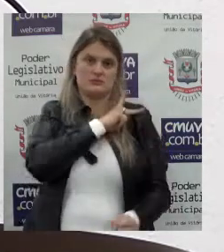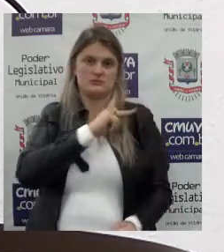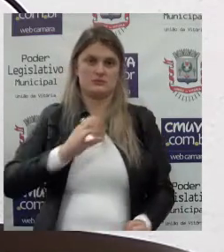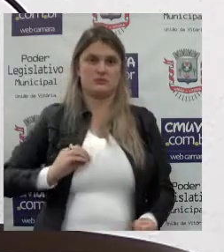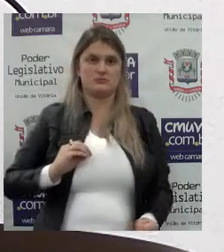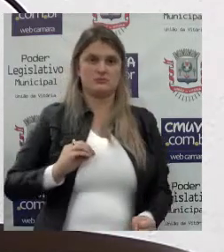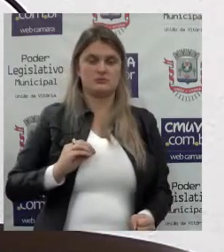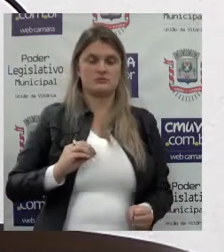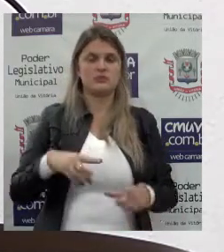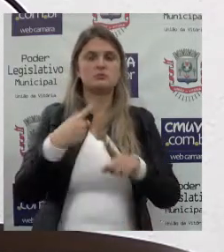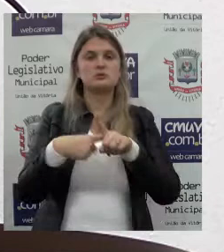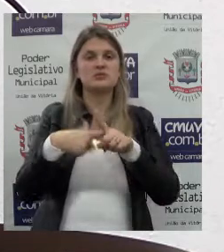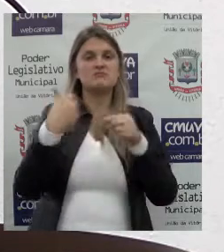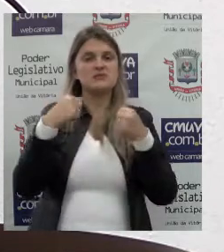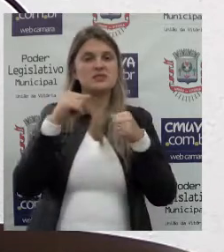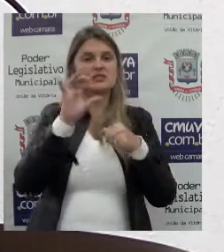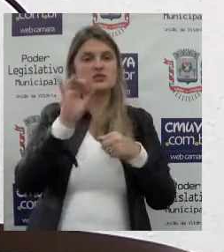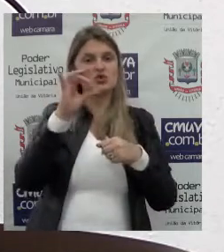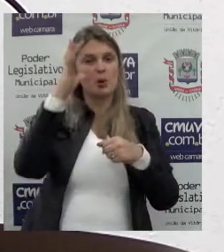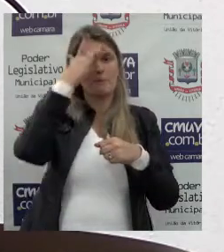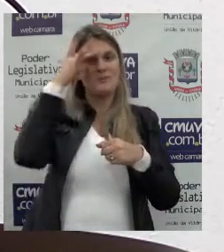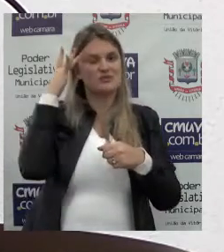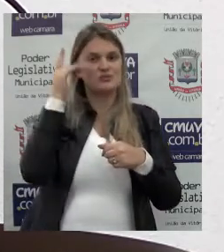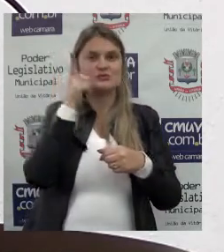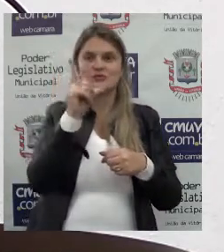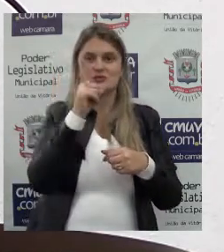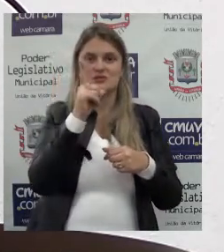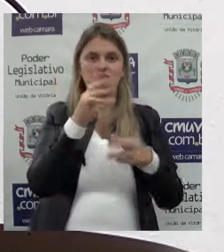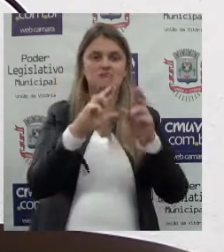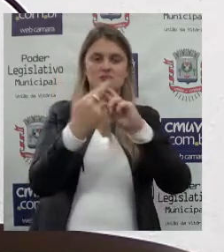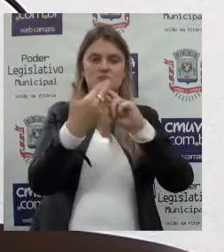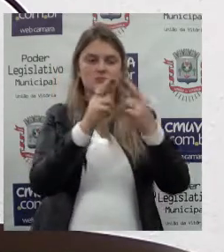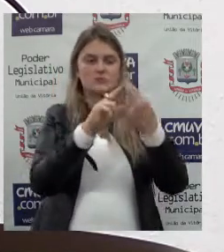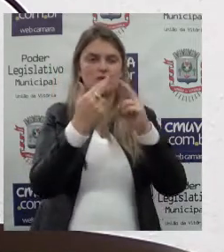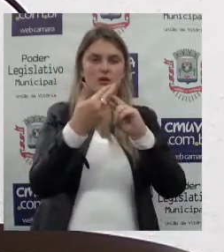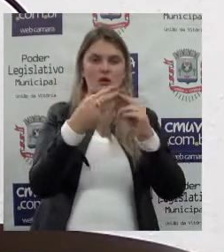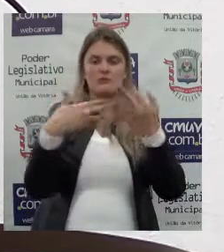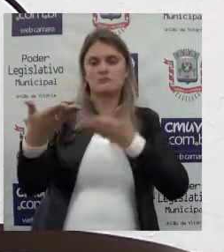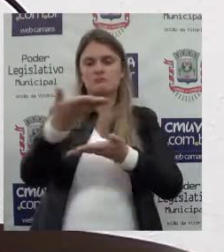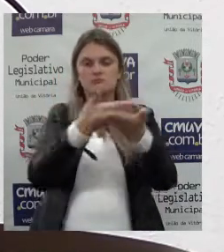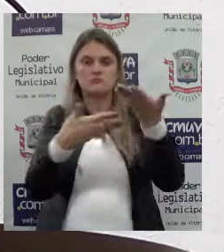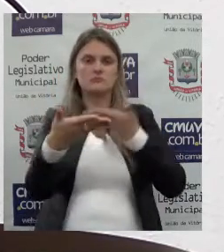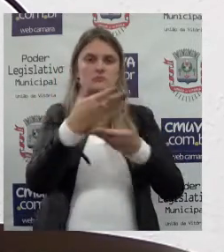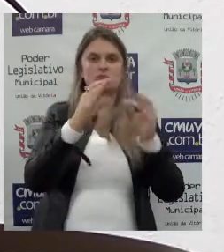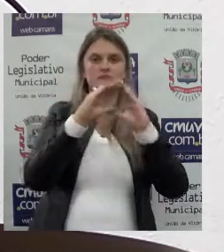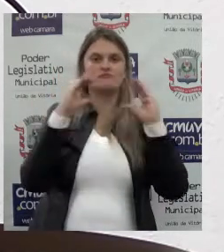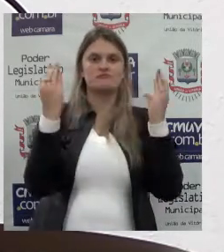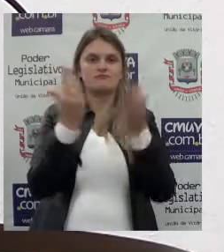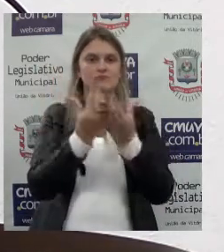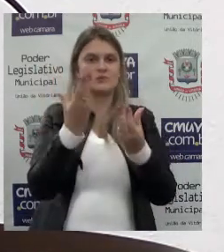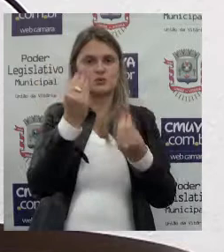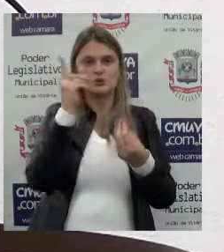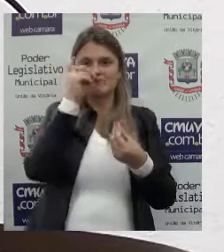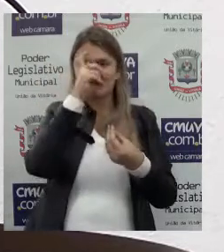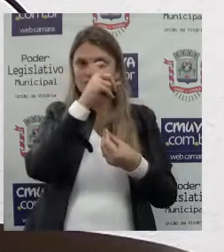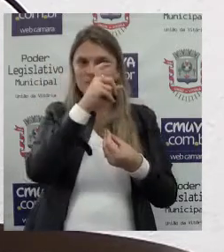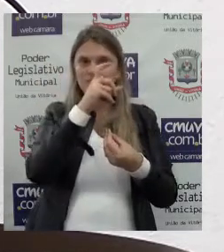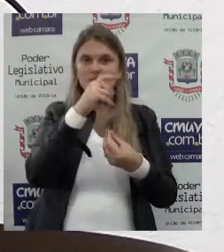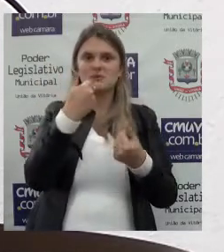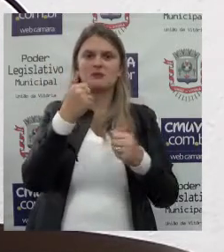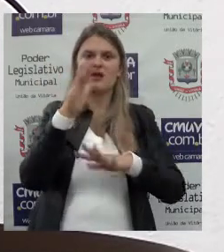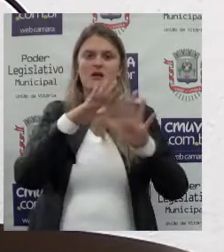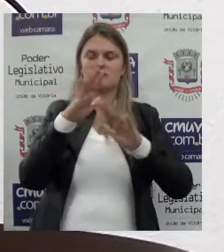segurança pública também. Entendeu? Porque depende só de nós isso. O relacionamento com a comunidade é difícil muitas